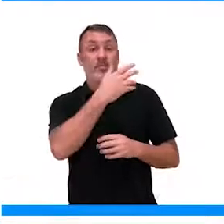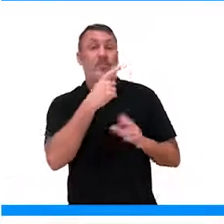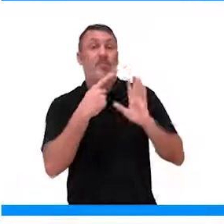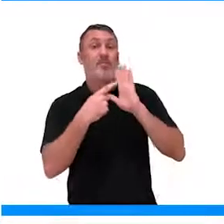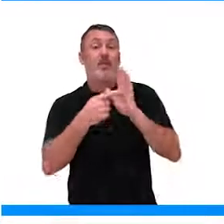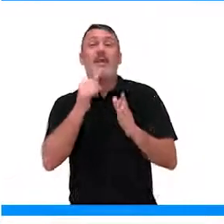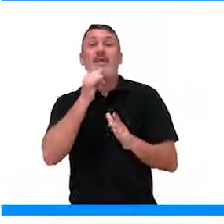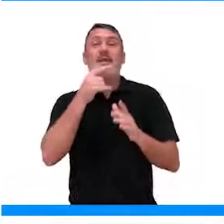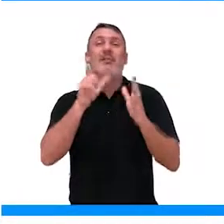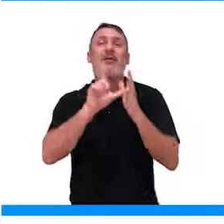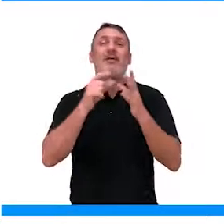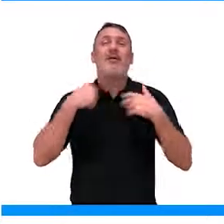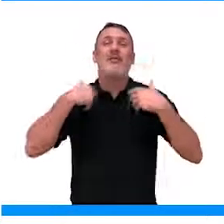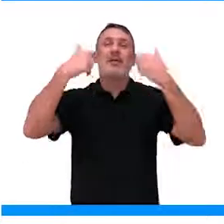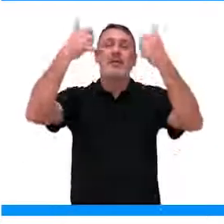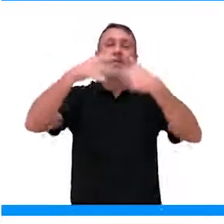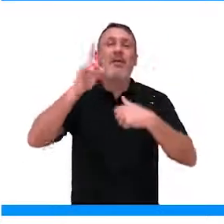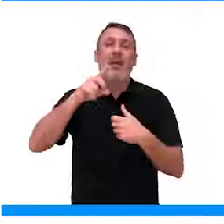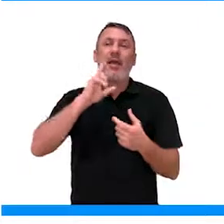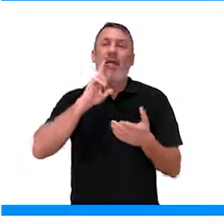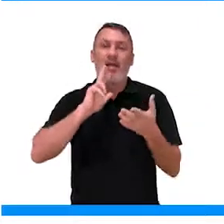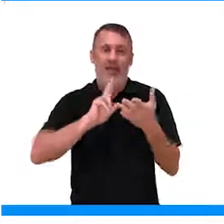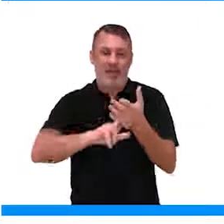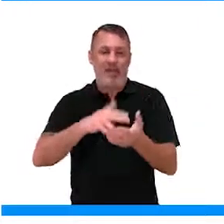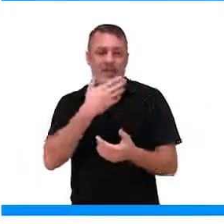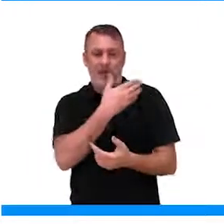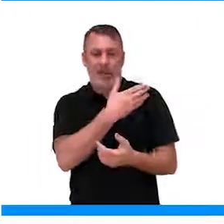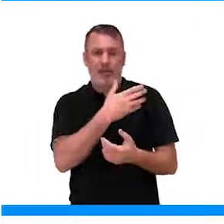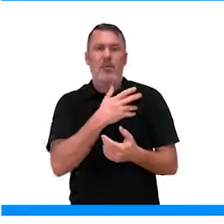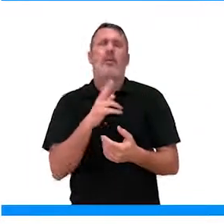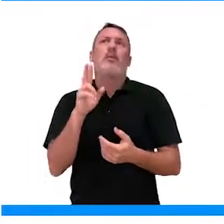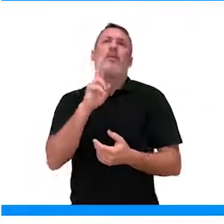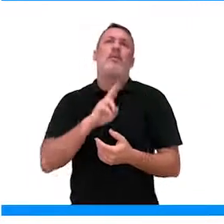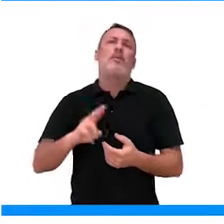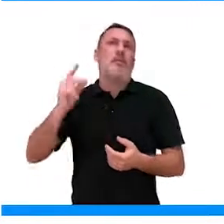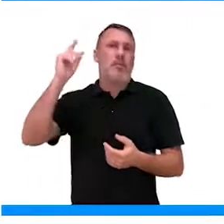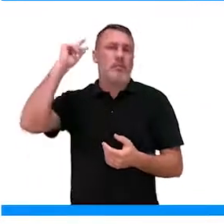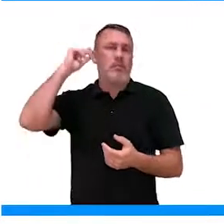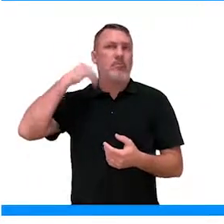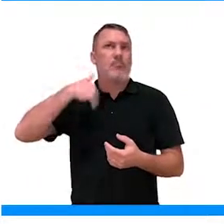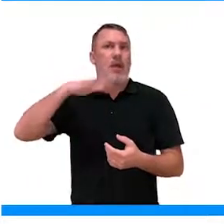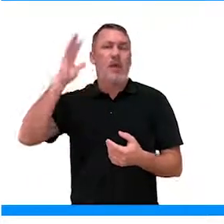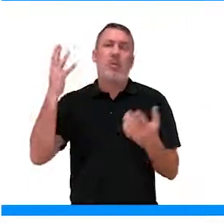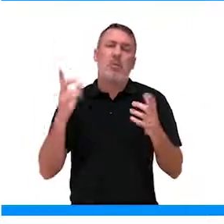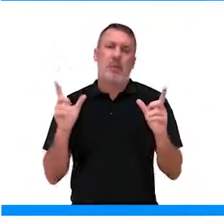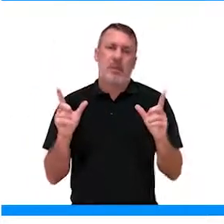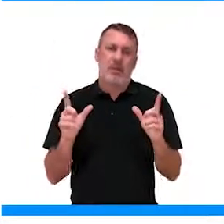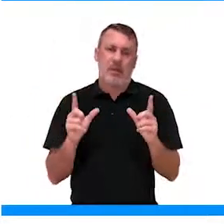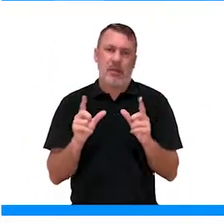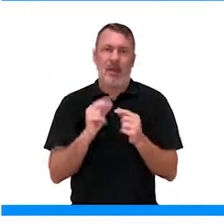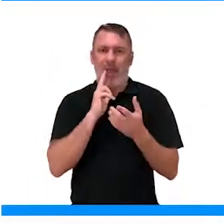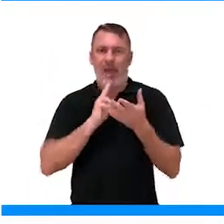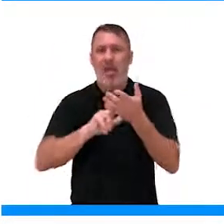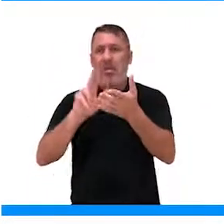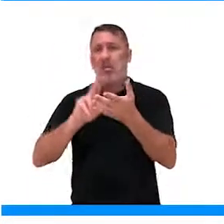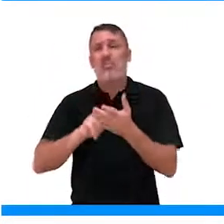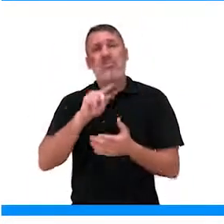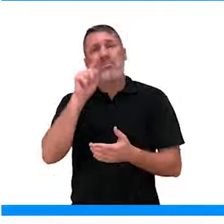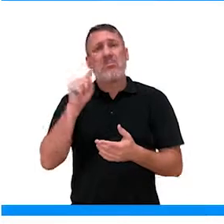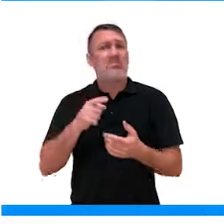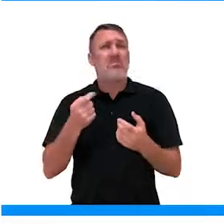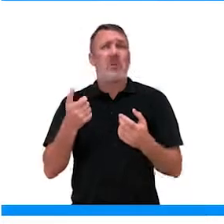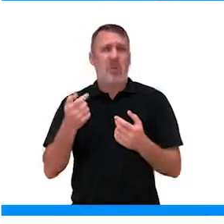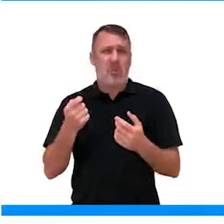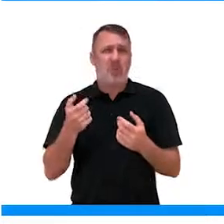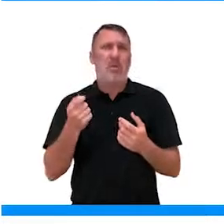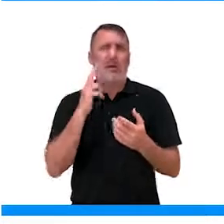Aqui é aquele exemplo que eu dei da carta, né? Então, a carta foi um gênero muito utilizado no passado. Hoje em dia, bem pouco, nem sei